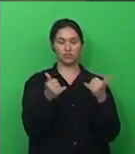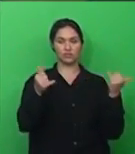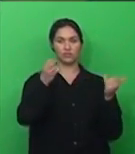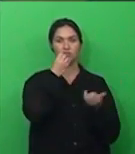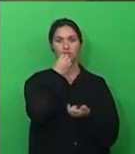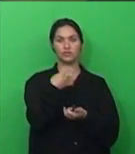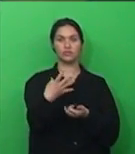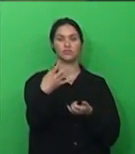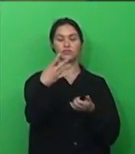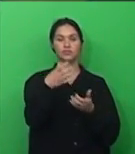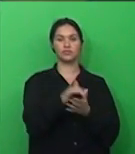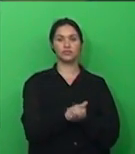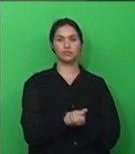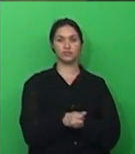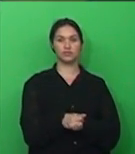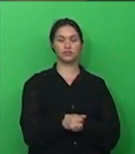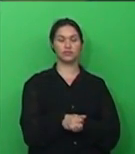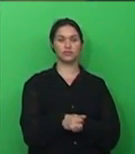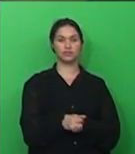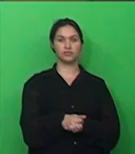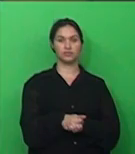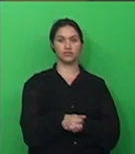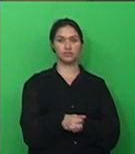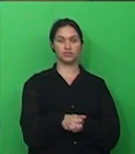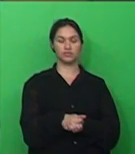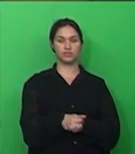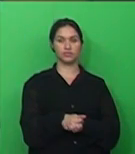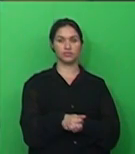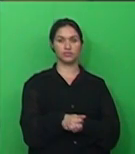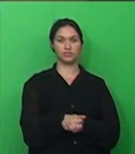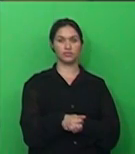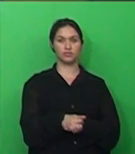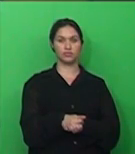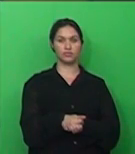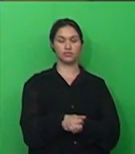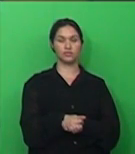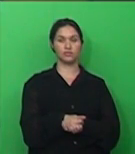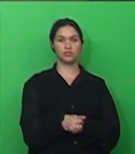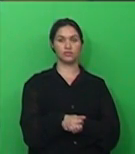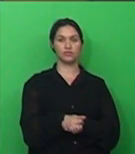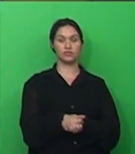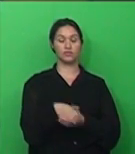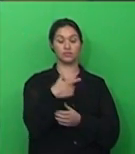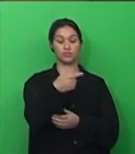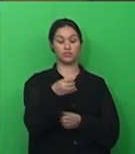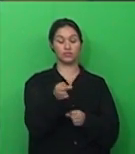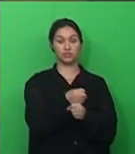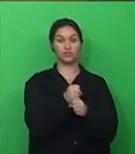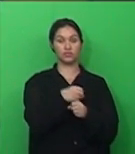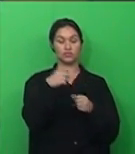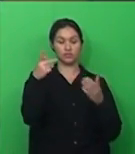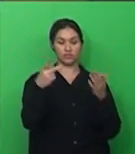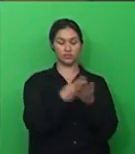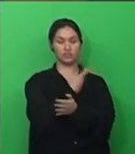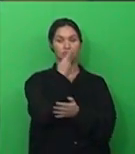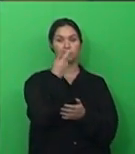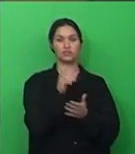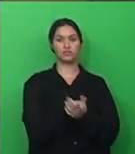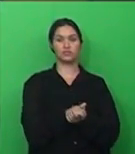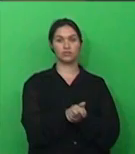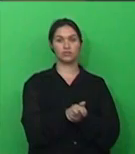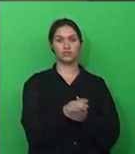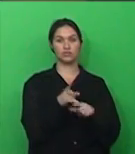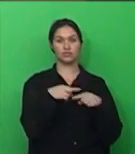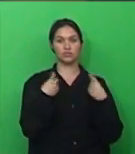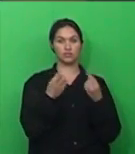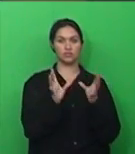Revirado, que o Festival Nacional de Teatro, que esses 20 anos de história está acontecendo. O grupo também vai ser